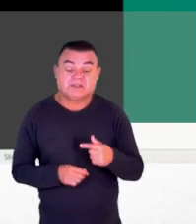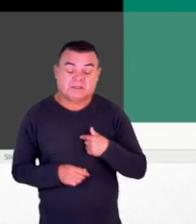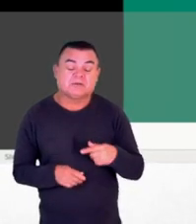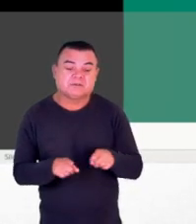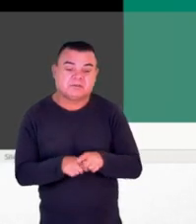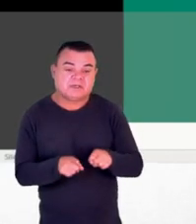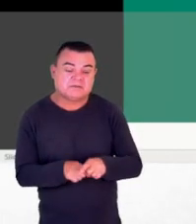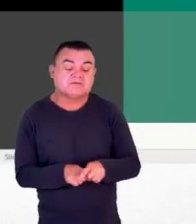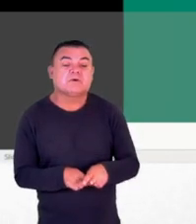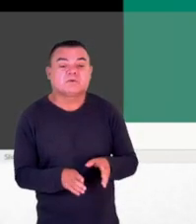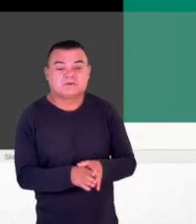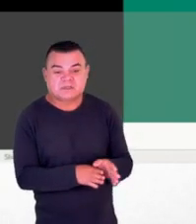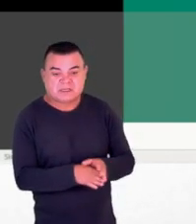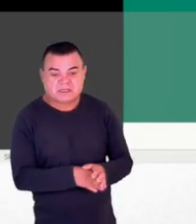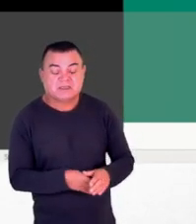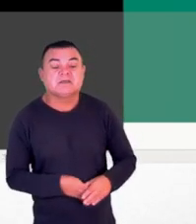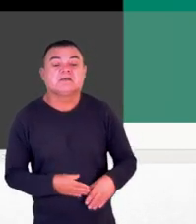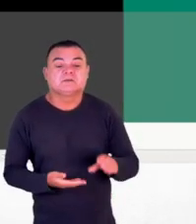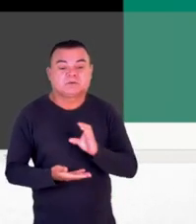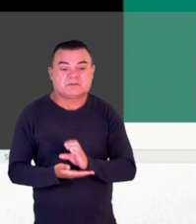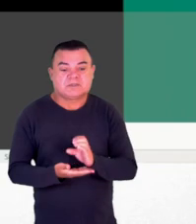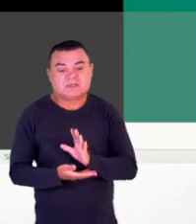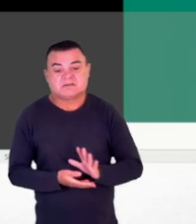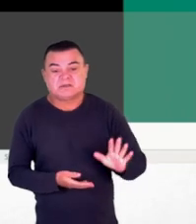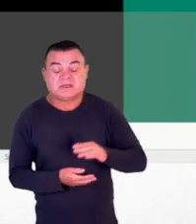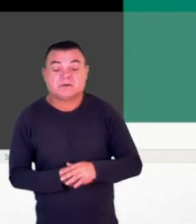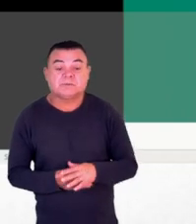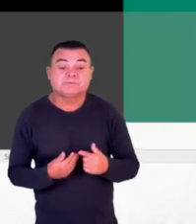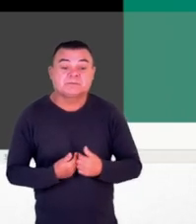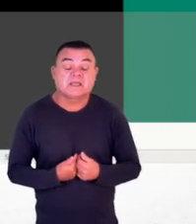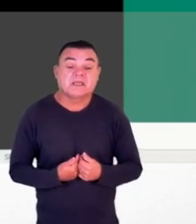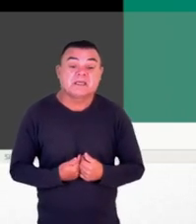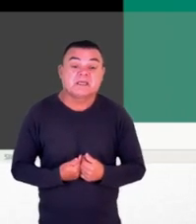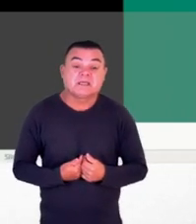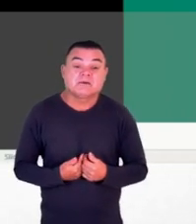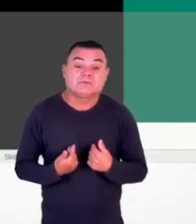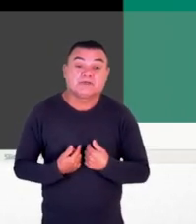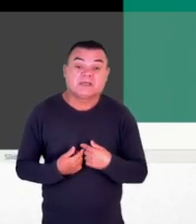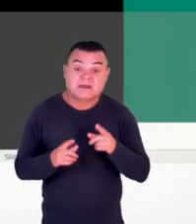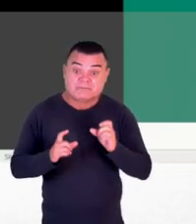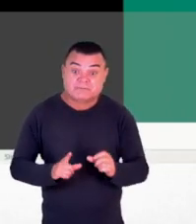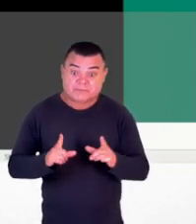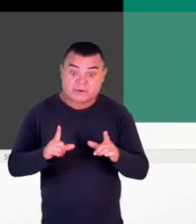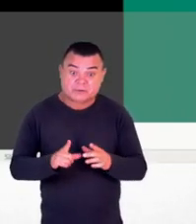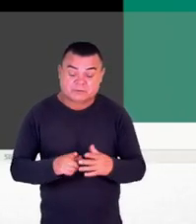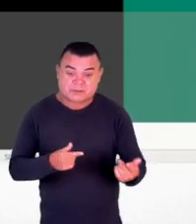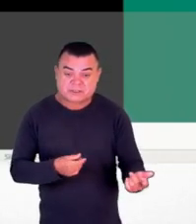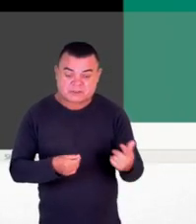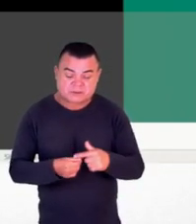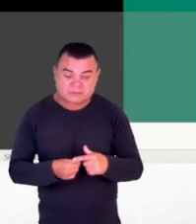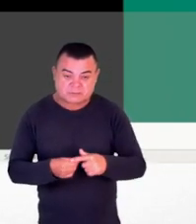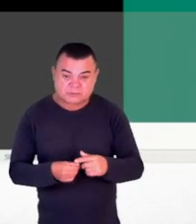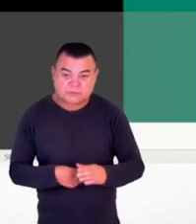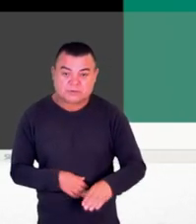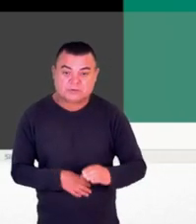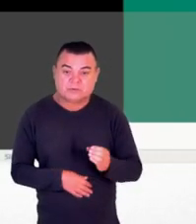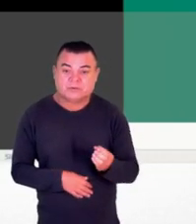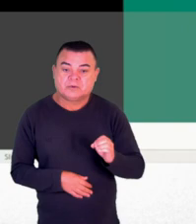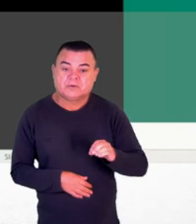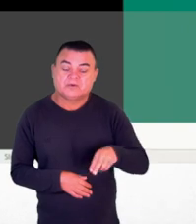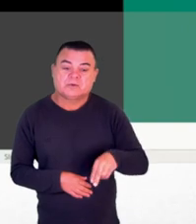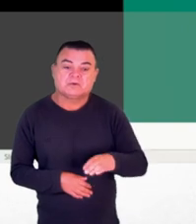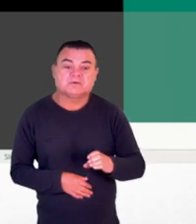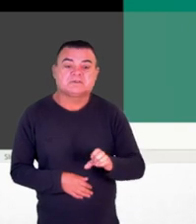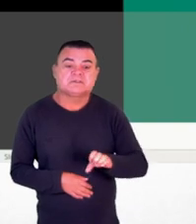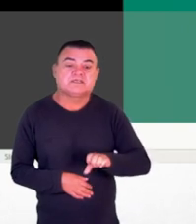concerto Nacional não cheguei a dizer mas é o dia que a gente retomou né Eh o conia o conia voltou foi um dia muito emocionante